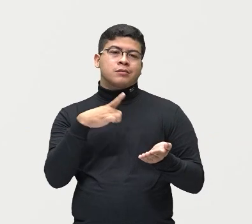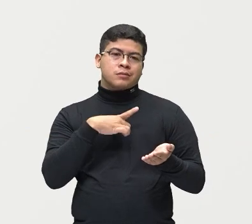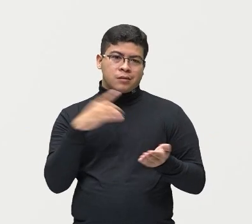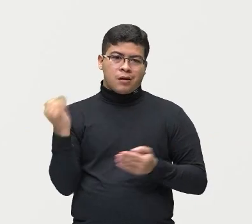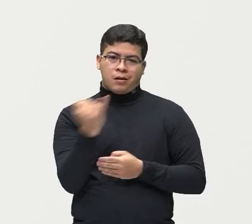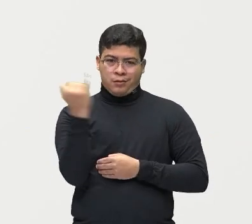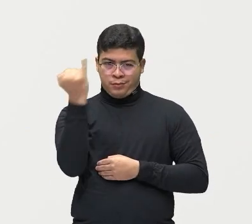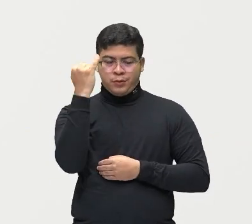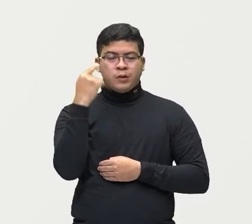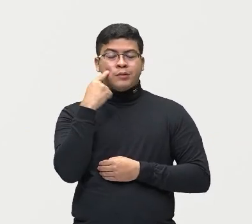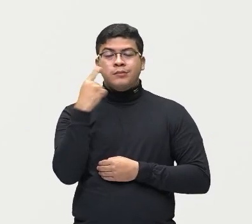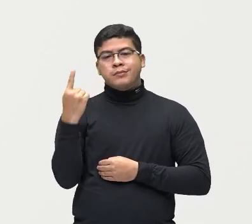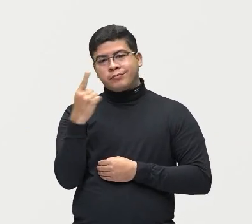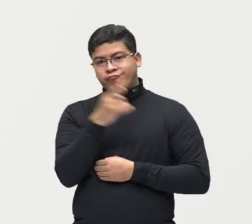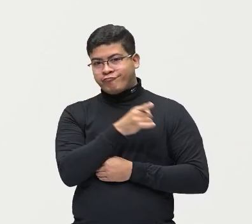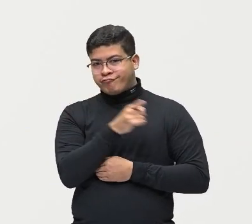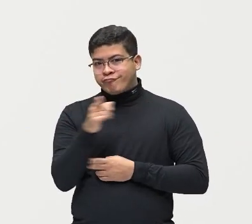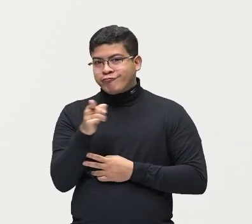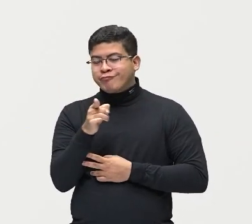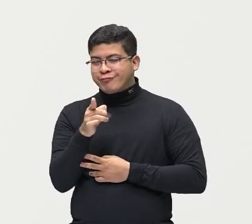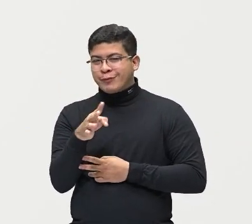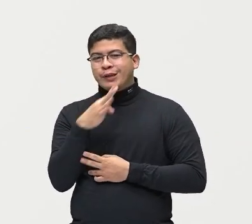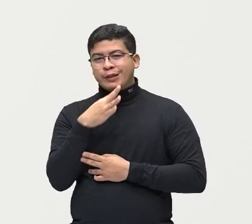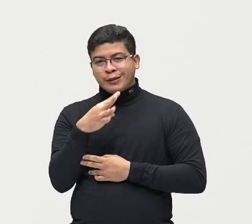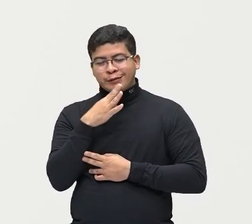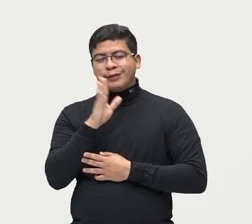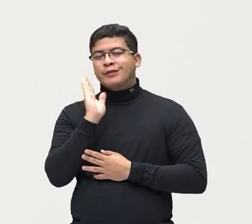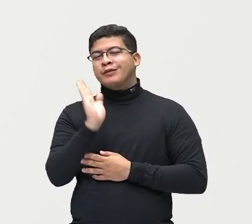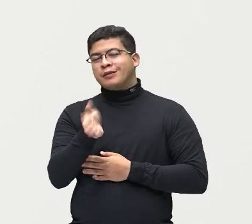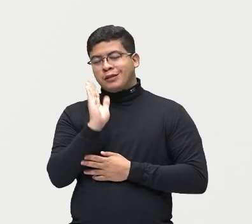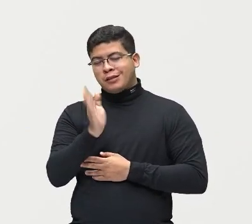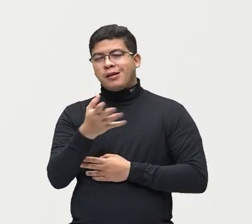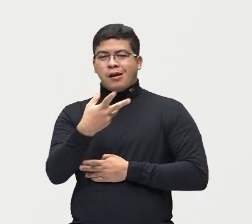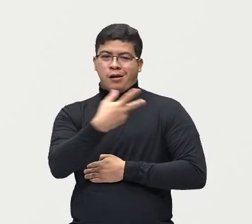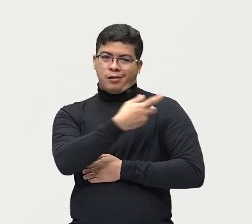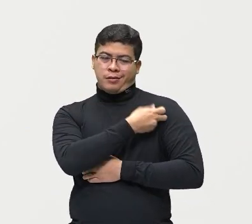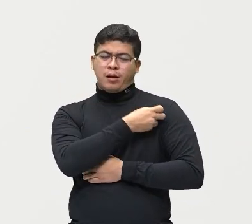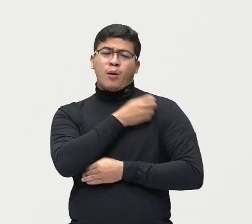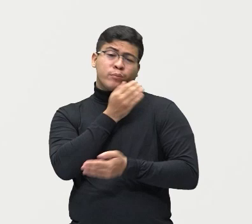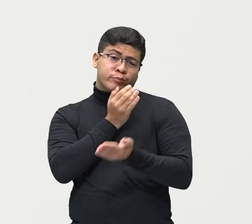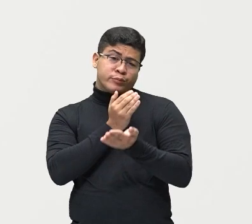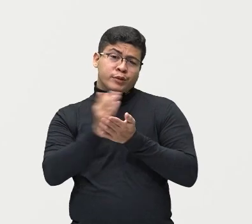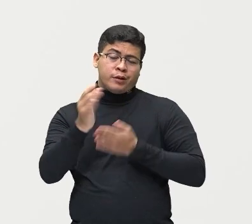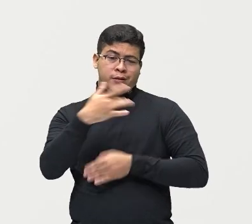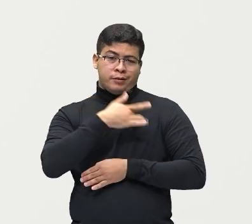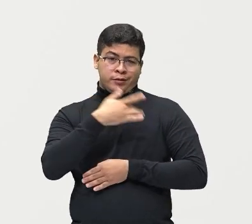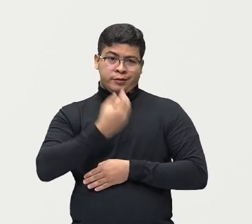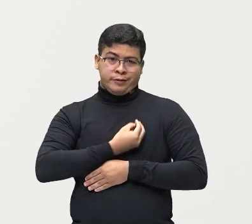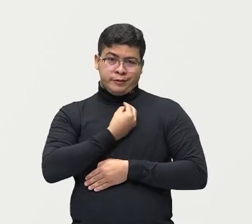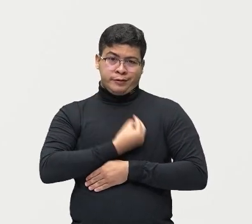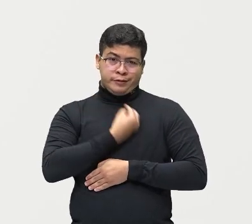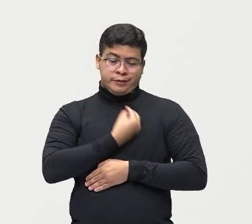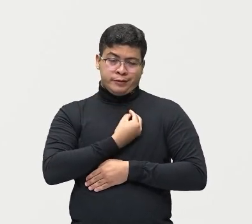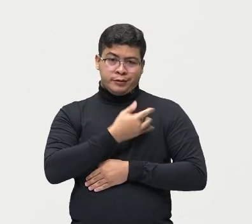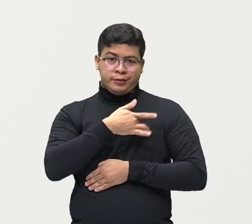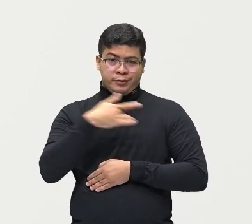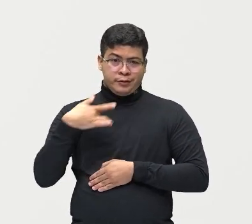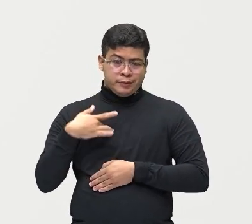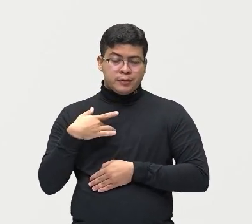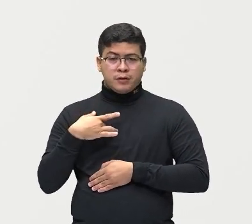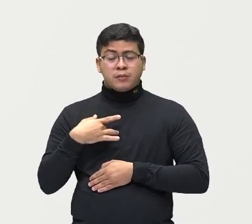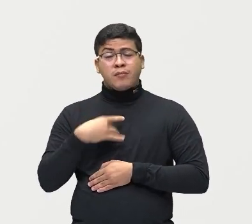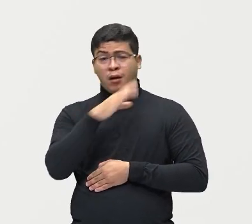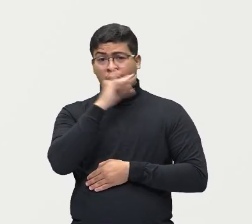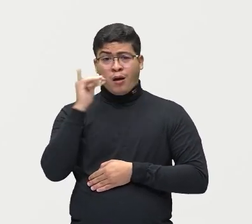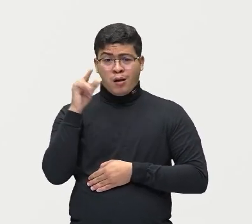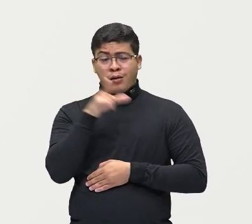importância dela, principalmente na fase inicial da vida do ser humano, né? As crianças que tomam todos